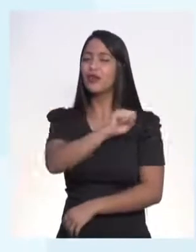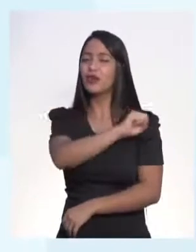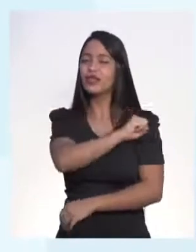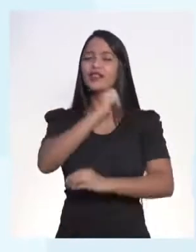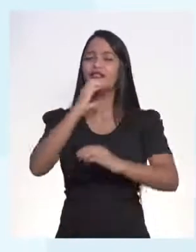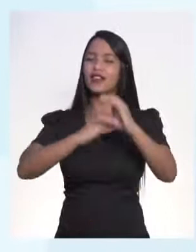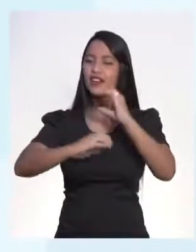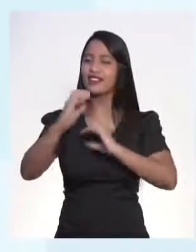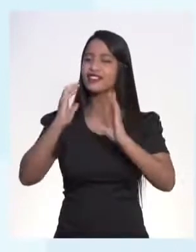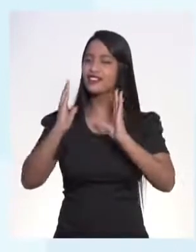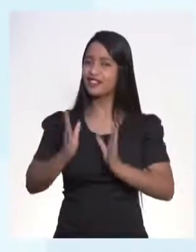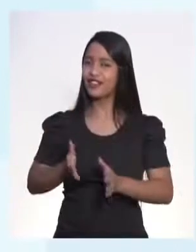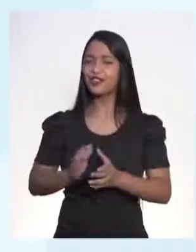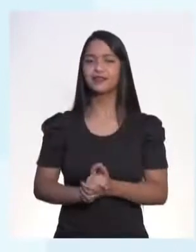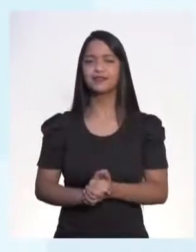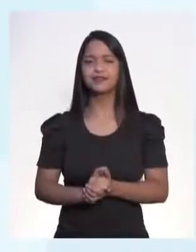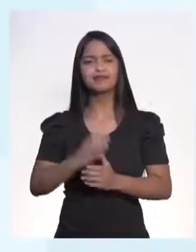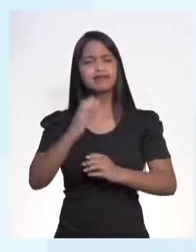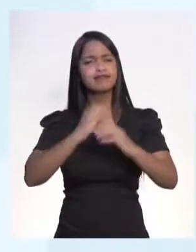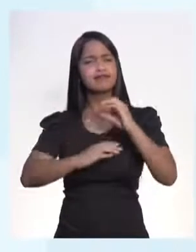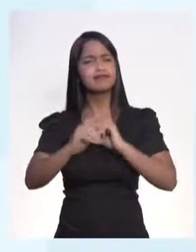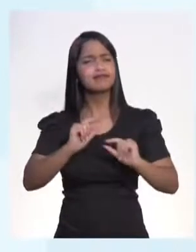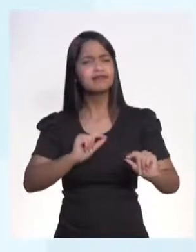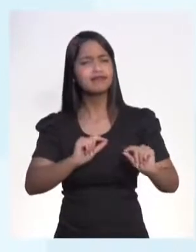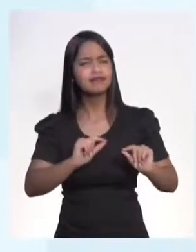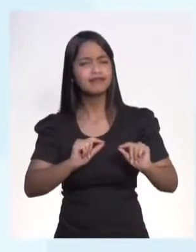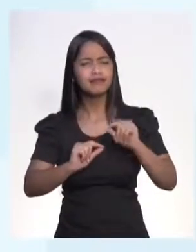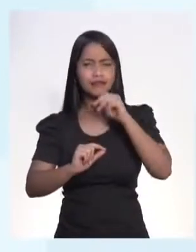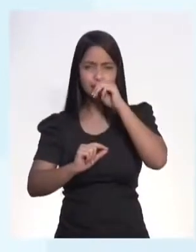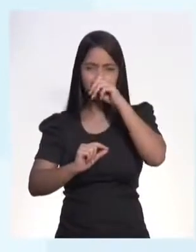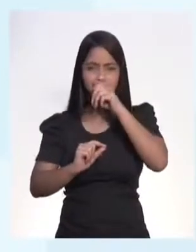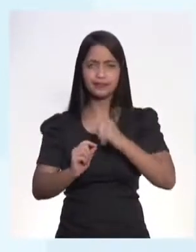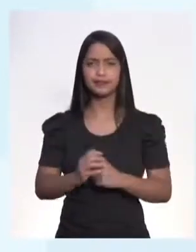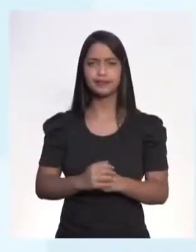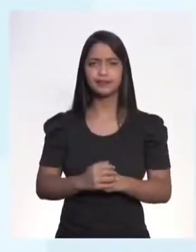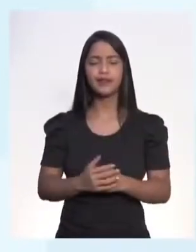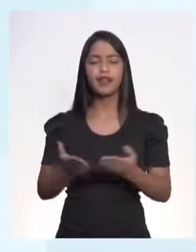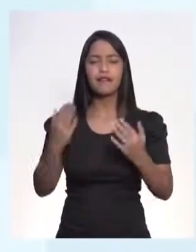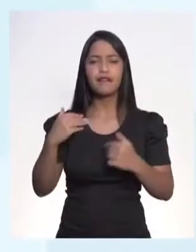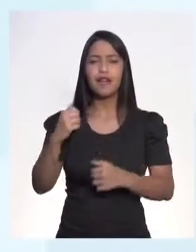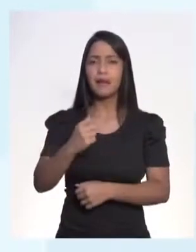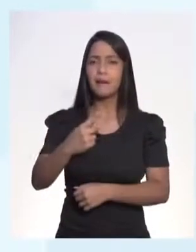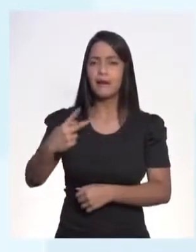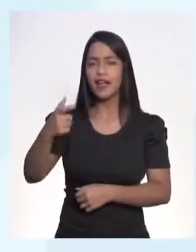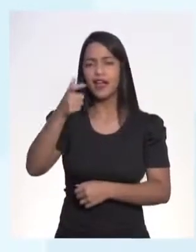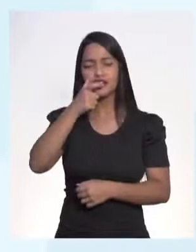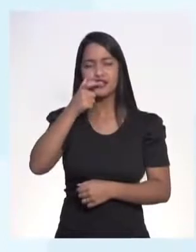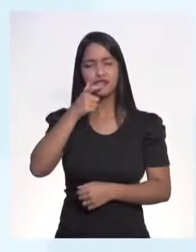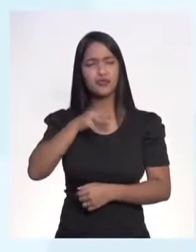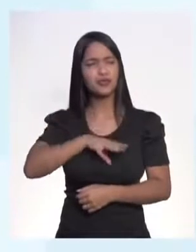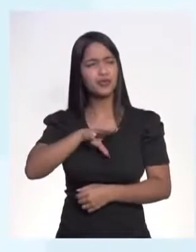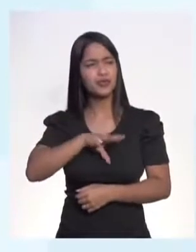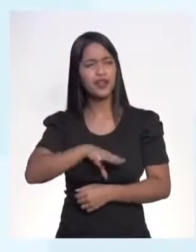aqui que a gente cantou a gente Brota no app para assistir